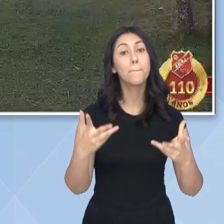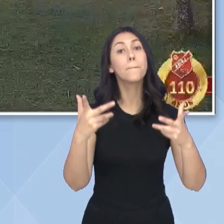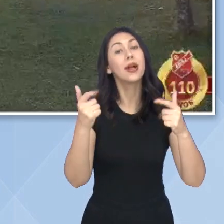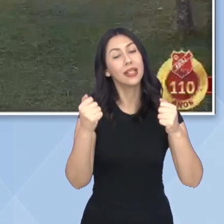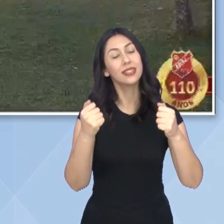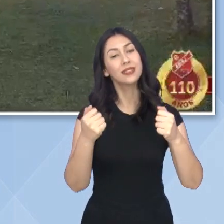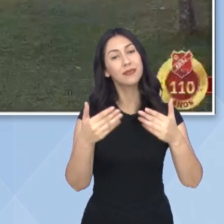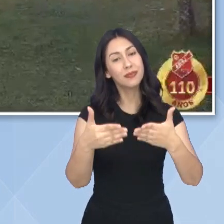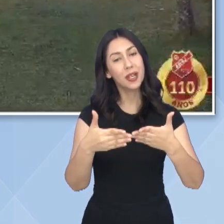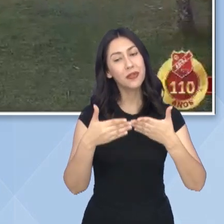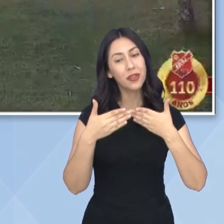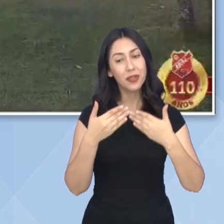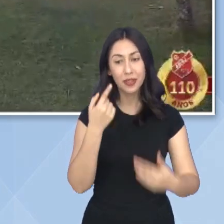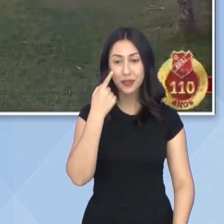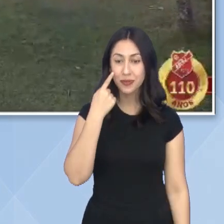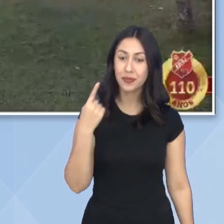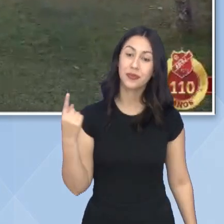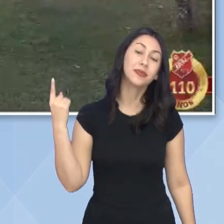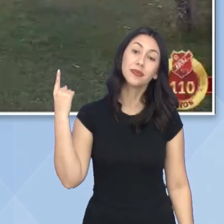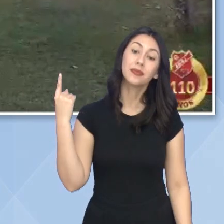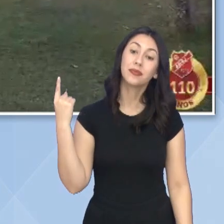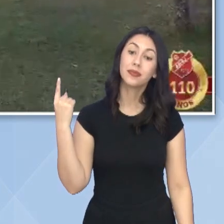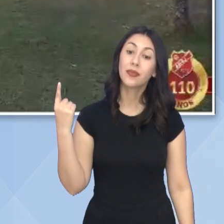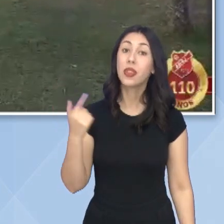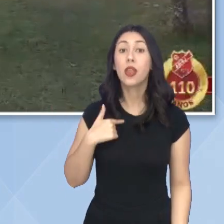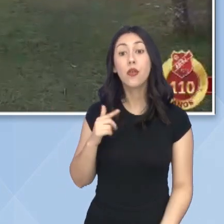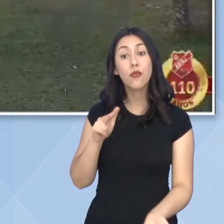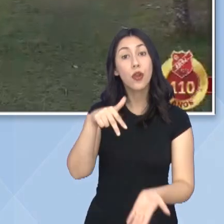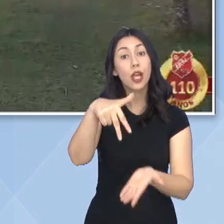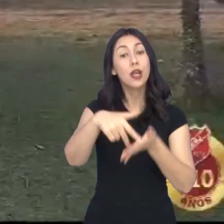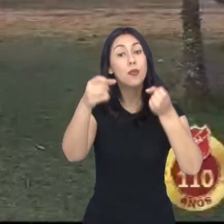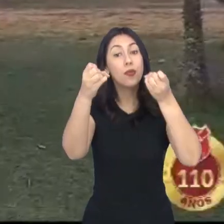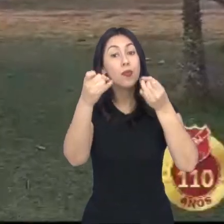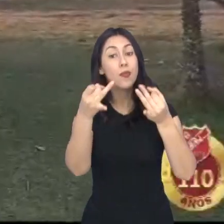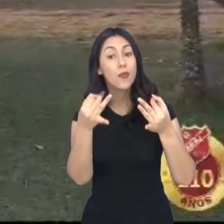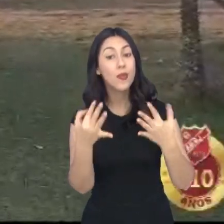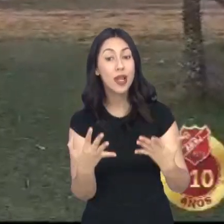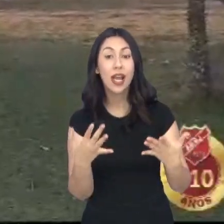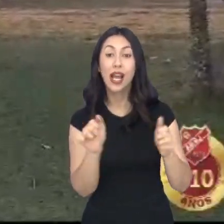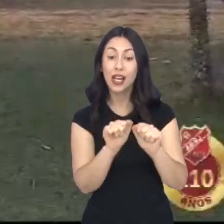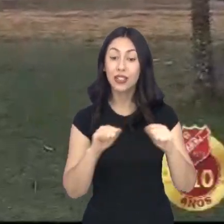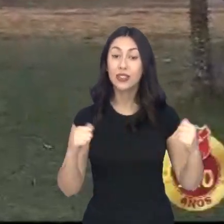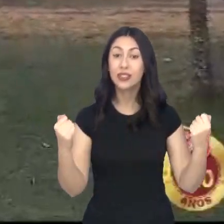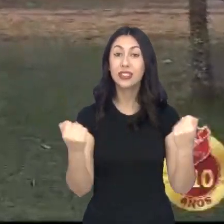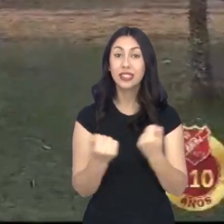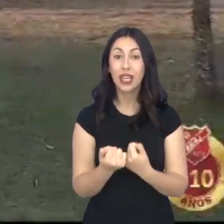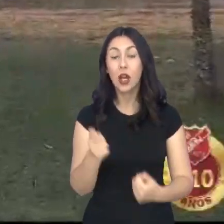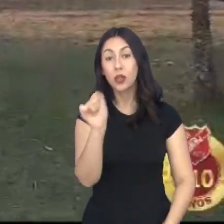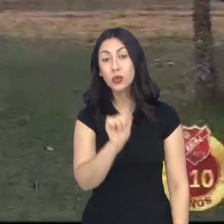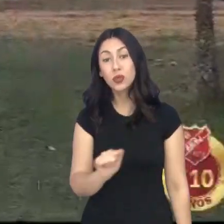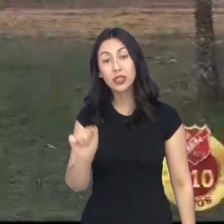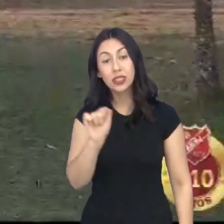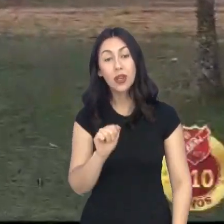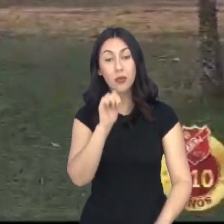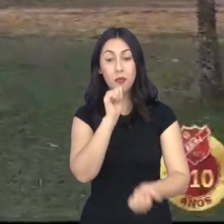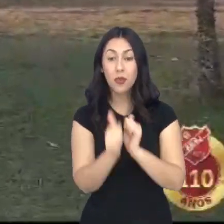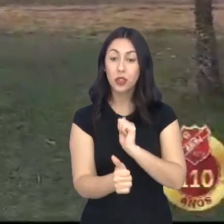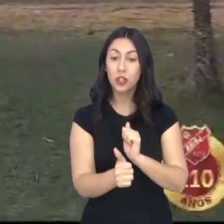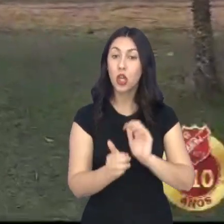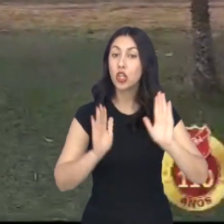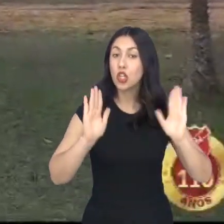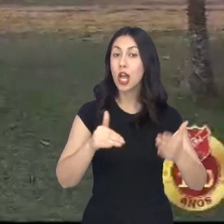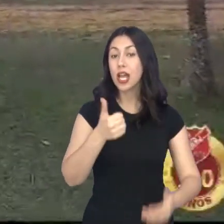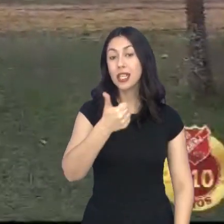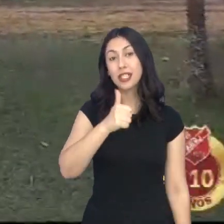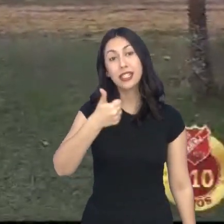sociedade. Por favor, pode rodar. Hoje eu vim falar um pouco com vocês sobre a nossa querida Associação Esportiva São José. Há exatamente 110